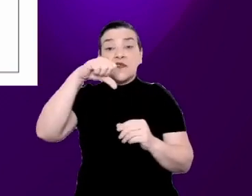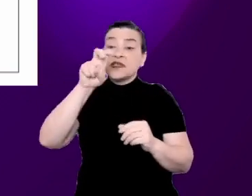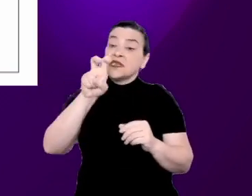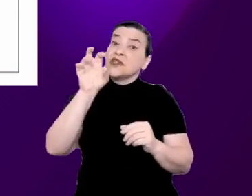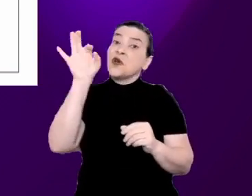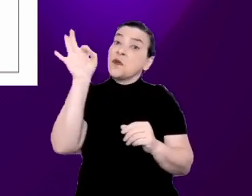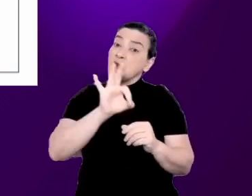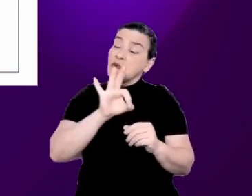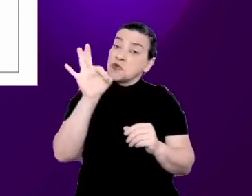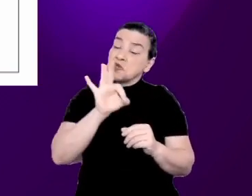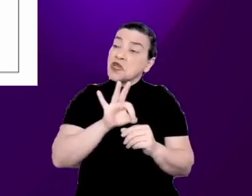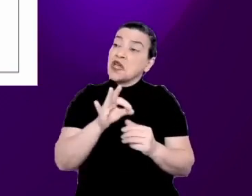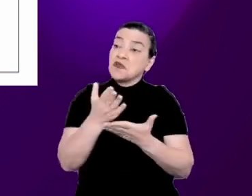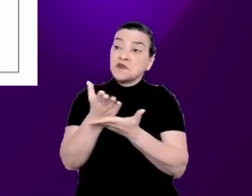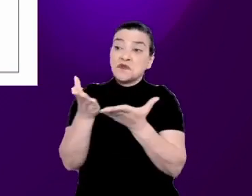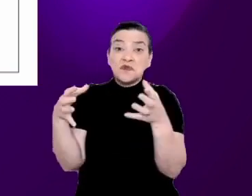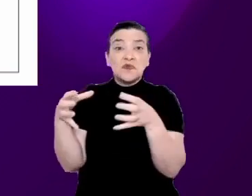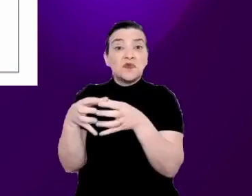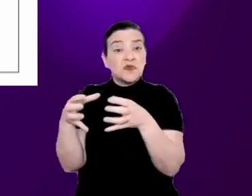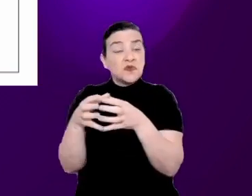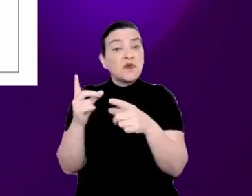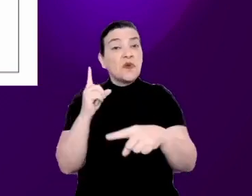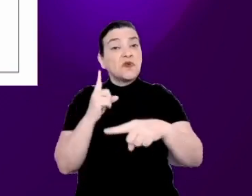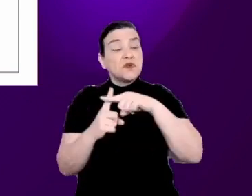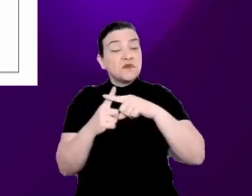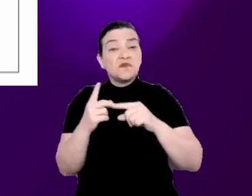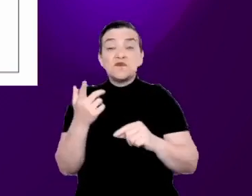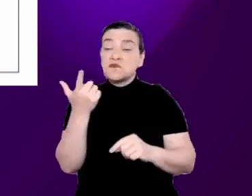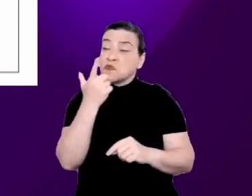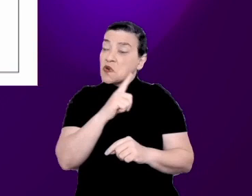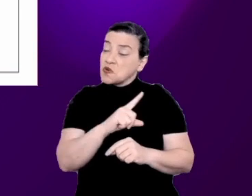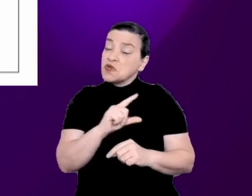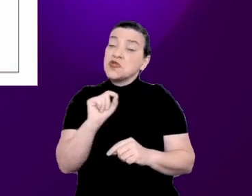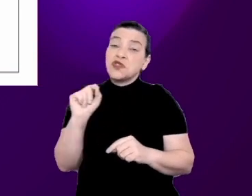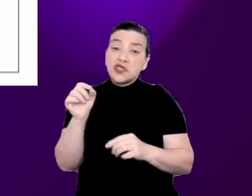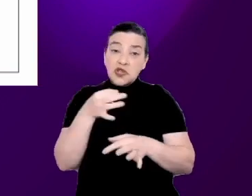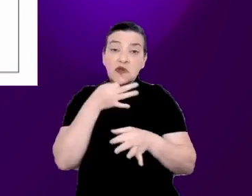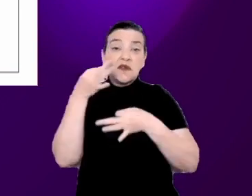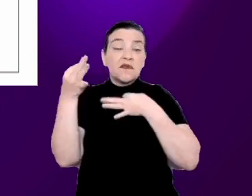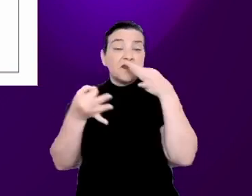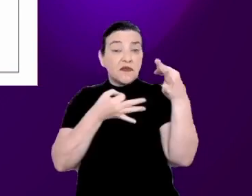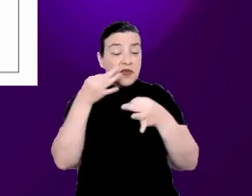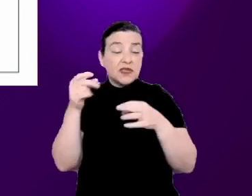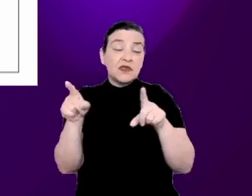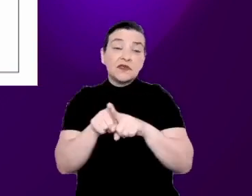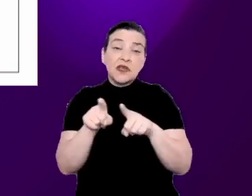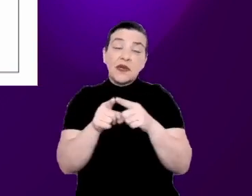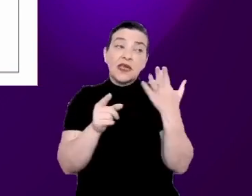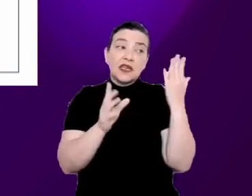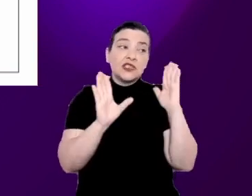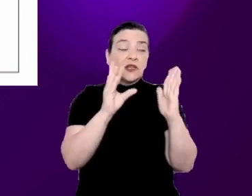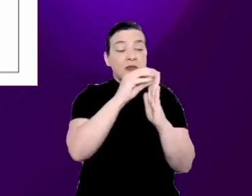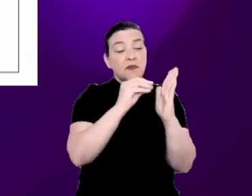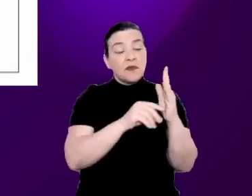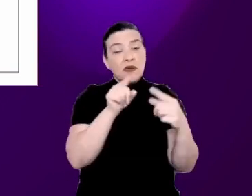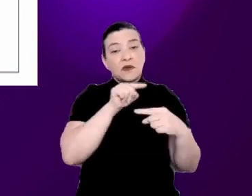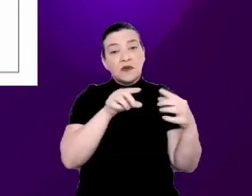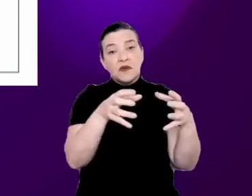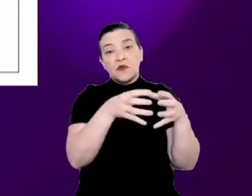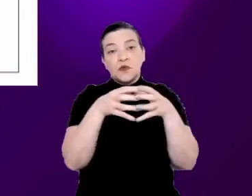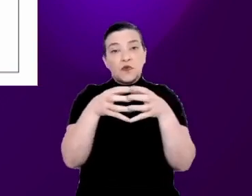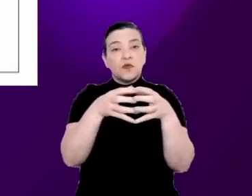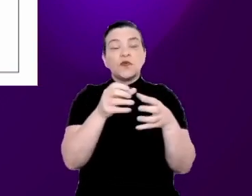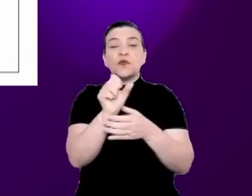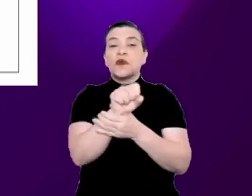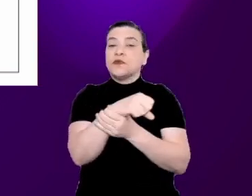nossa população com um resultado positivo em relação ao alcance das metas definidas em consenso com a equipe de reabilitação.